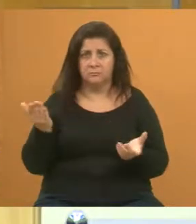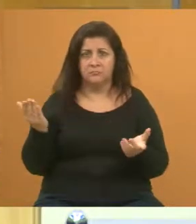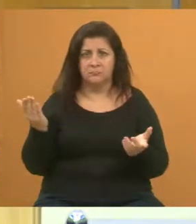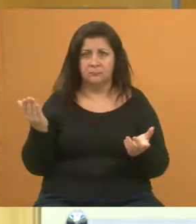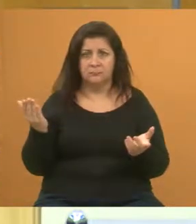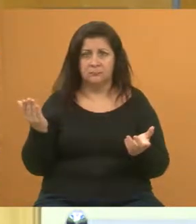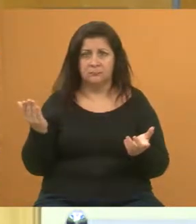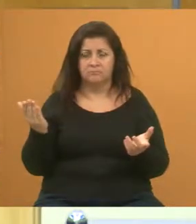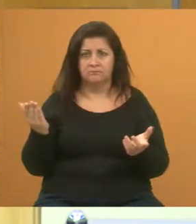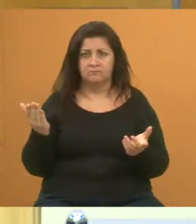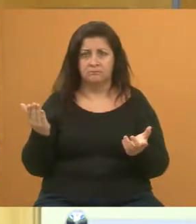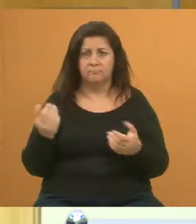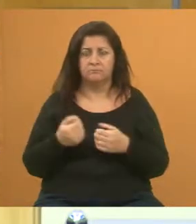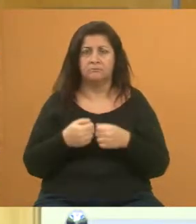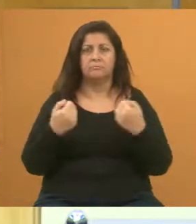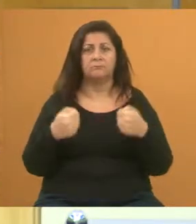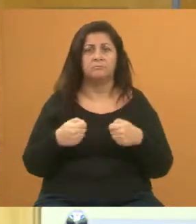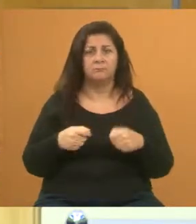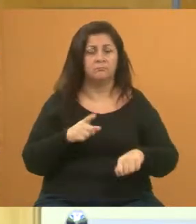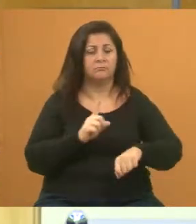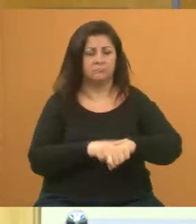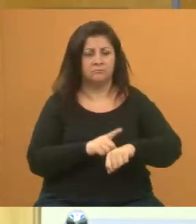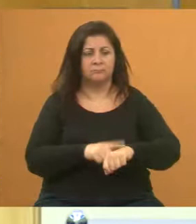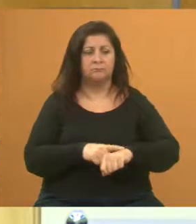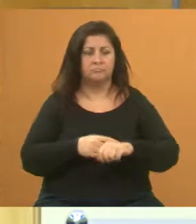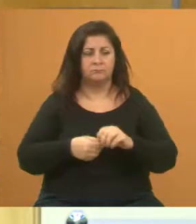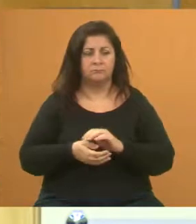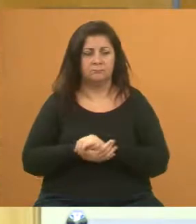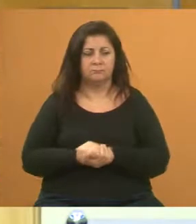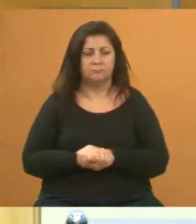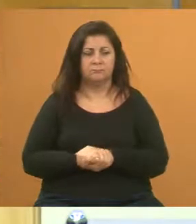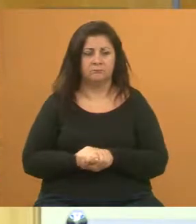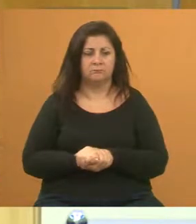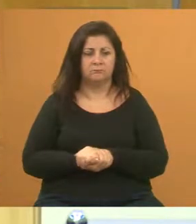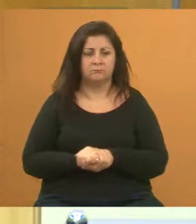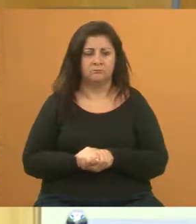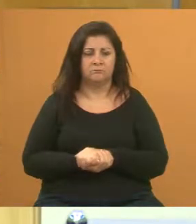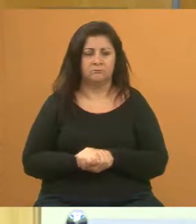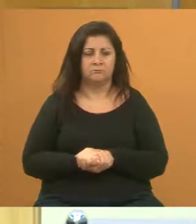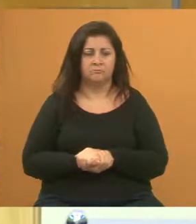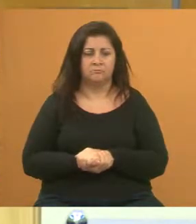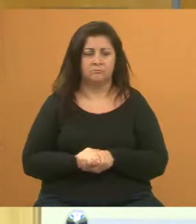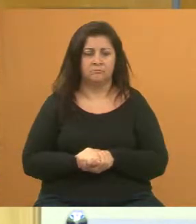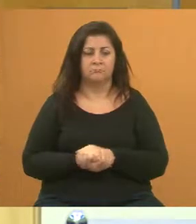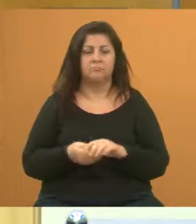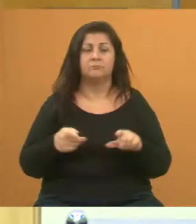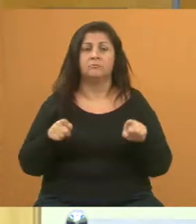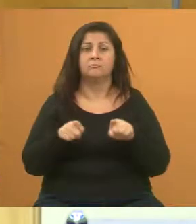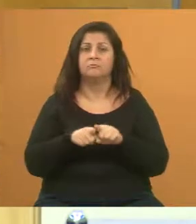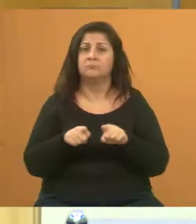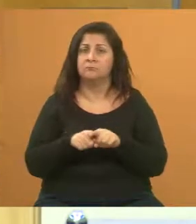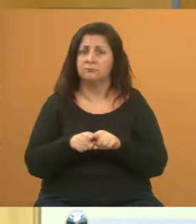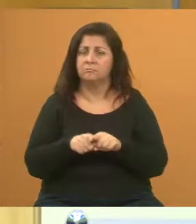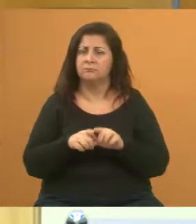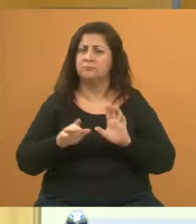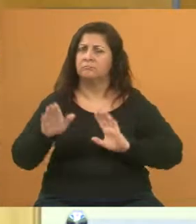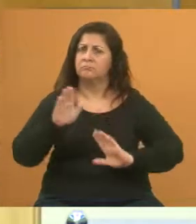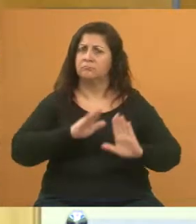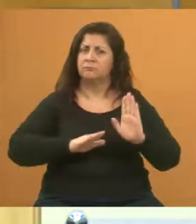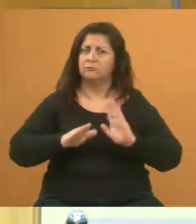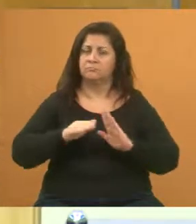que eu acho que precisa ter esse tempo proposto na emenda do vereador e também de tomar um pouco de